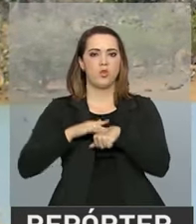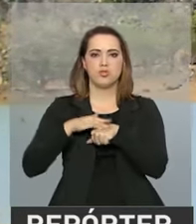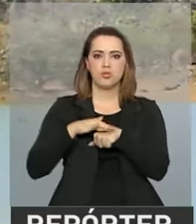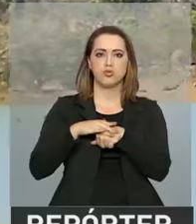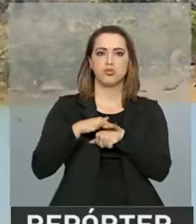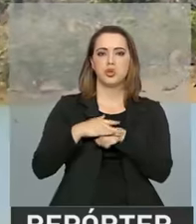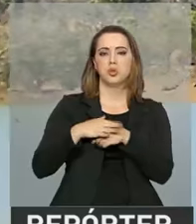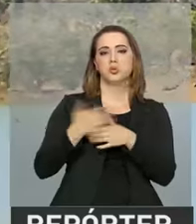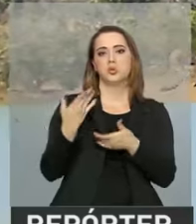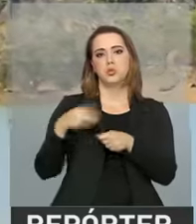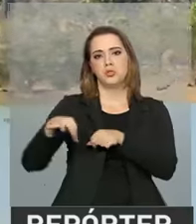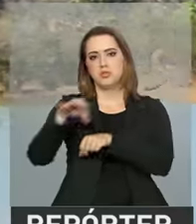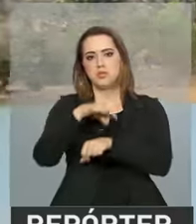doenças, com melhor qualidade nutricional.